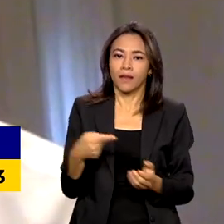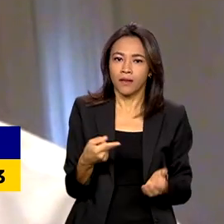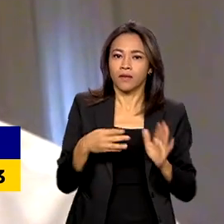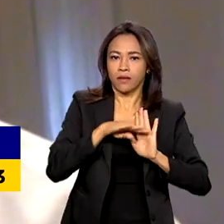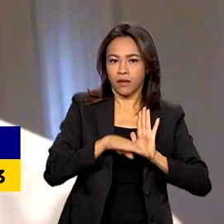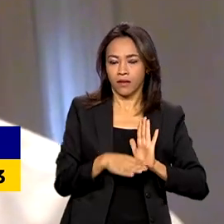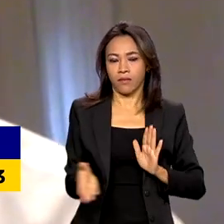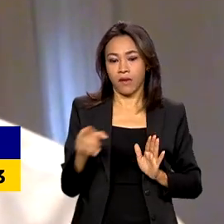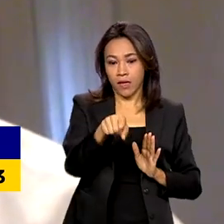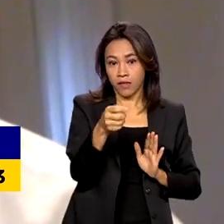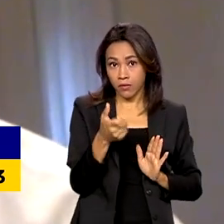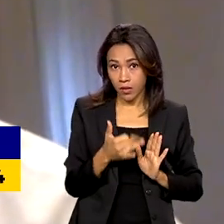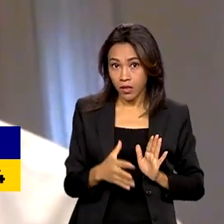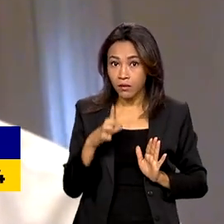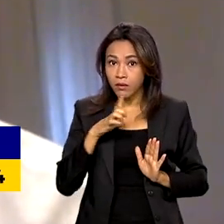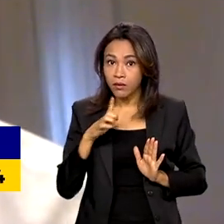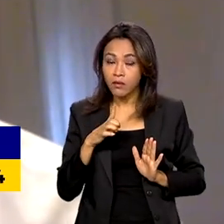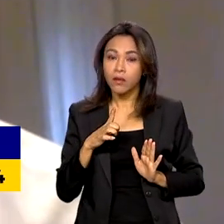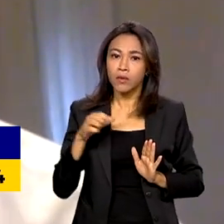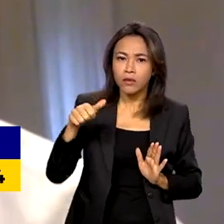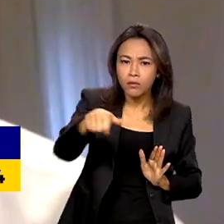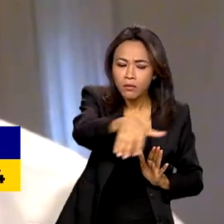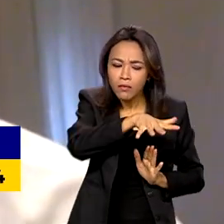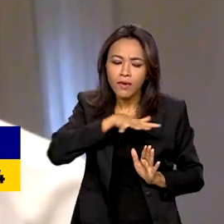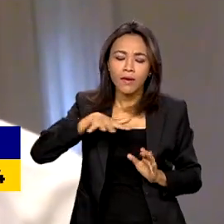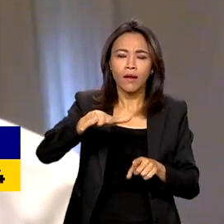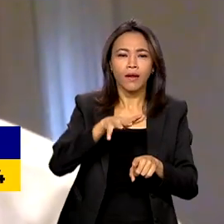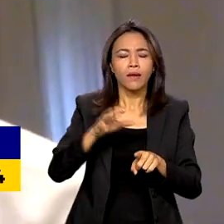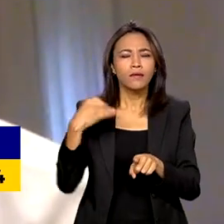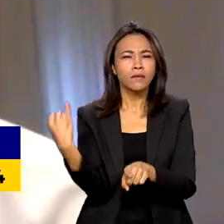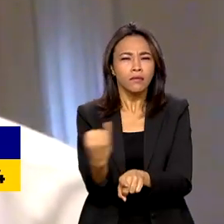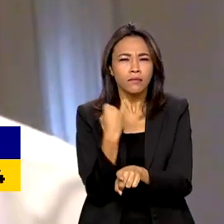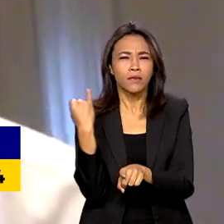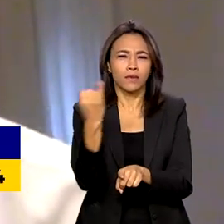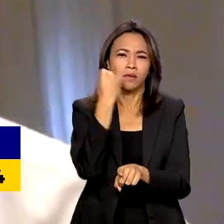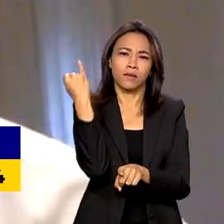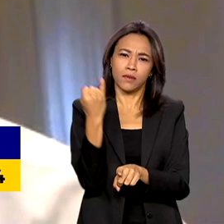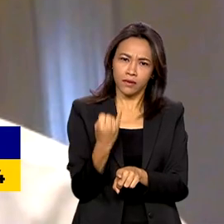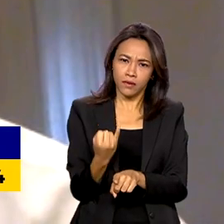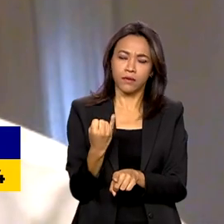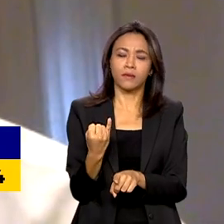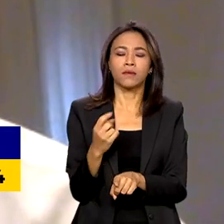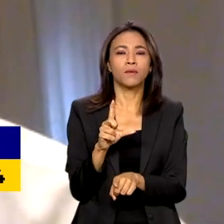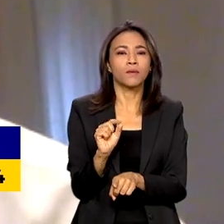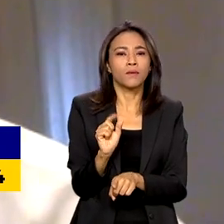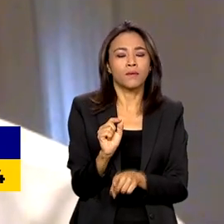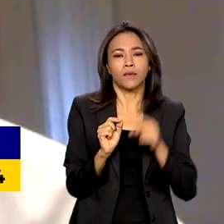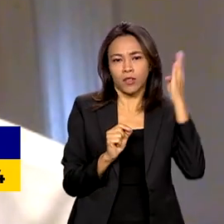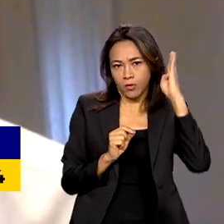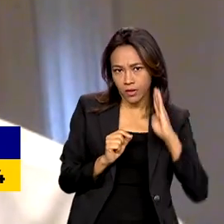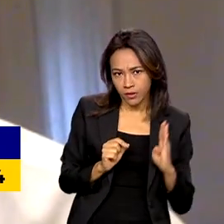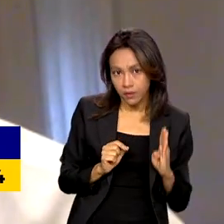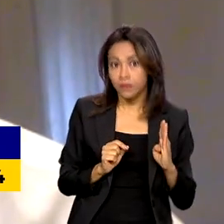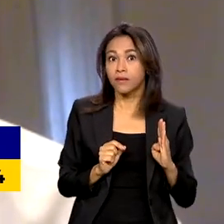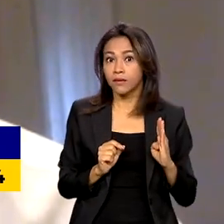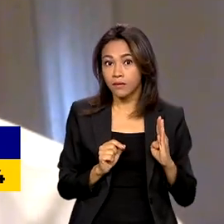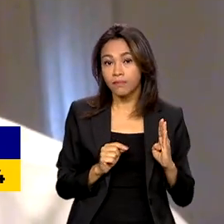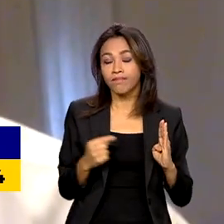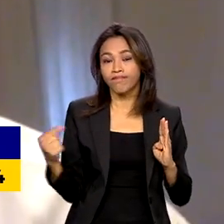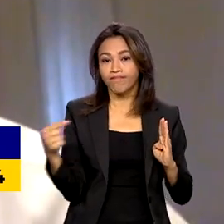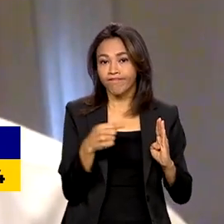segmento muito importante com componente de inovação que o Brasil está recebendo de